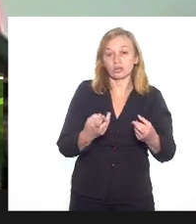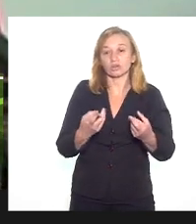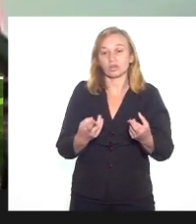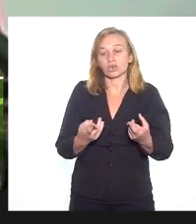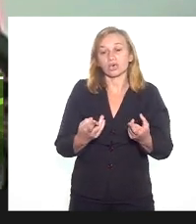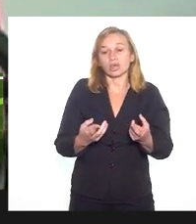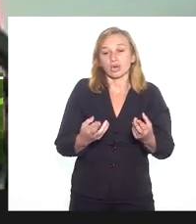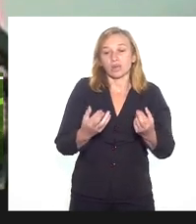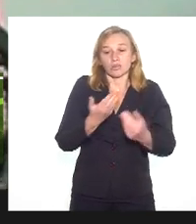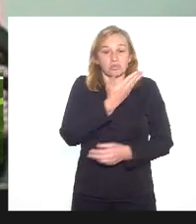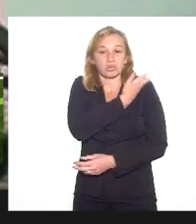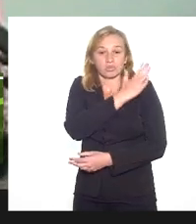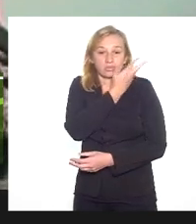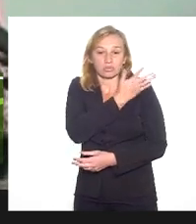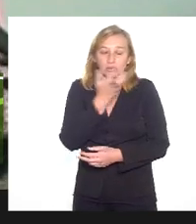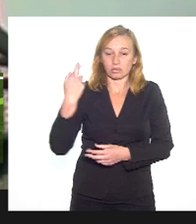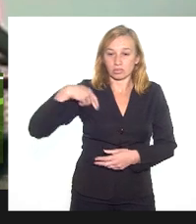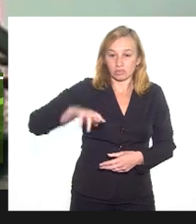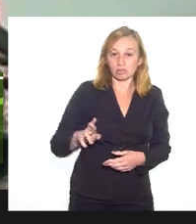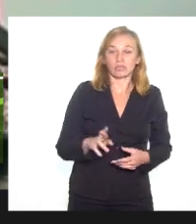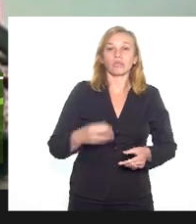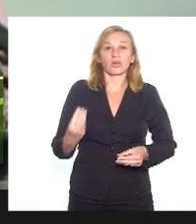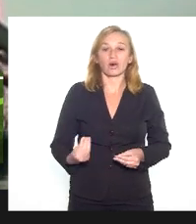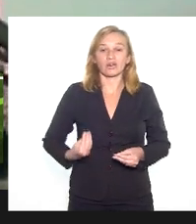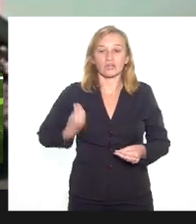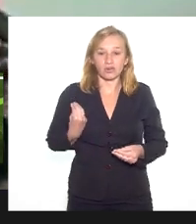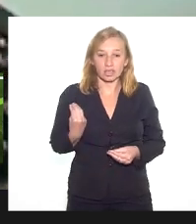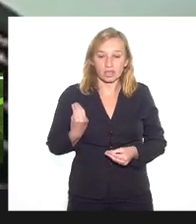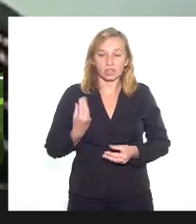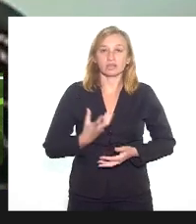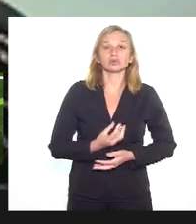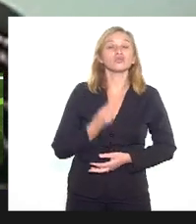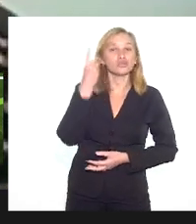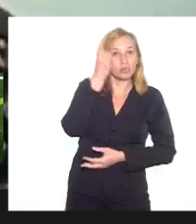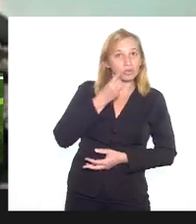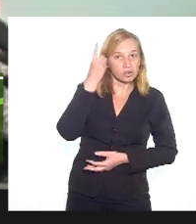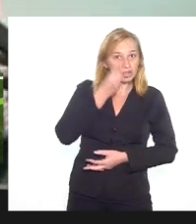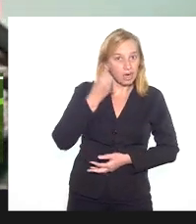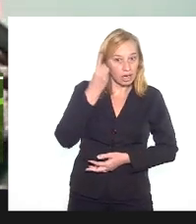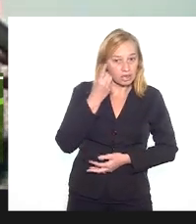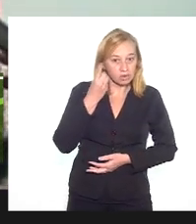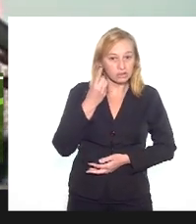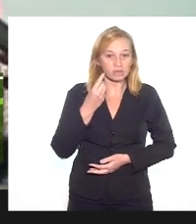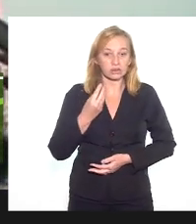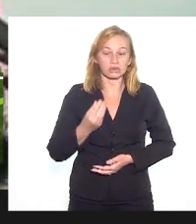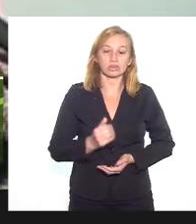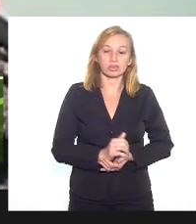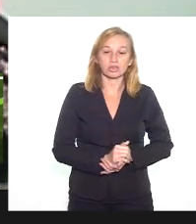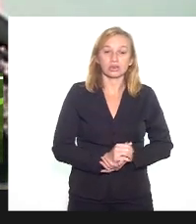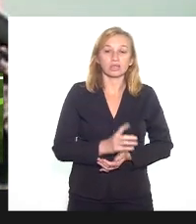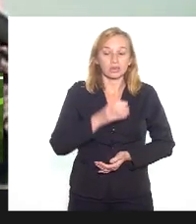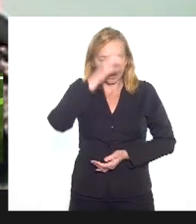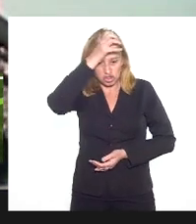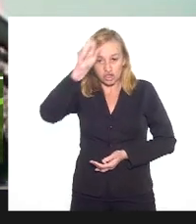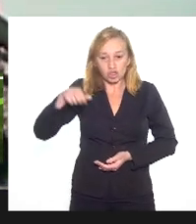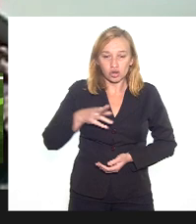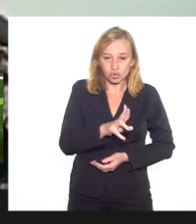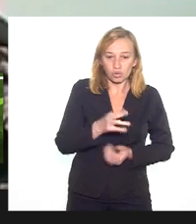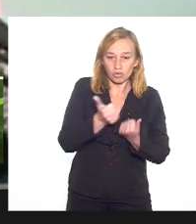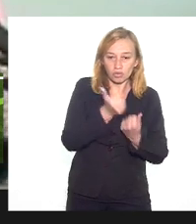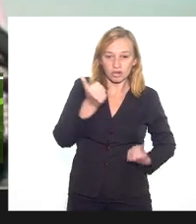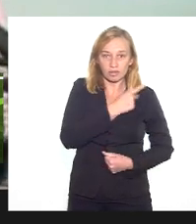do Rio de Janeiro e contando com a presença dos senhores deputados e as senhoras deputadas, deputada Tia Ju, vice